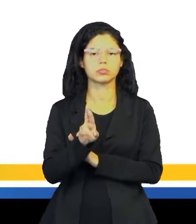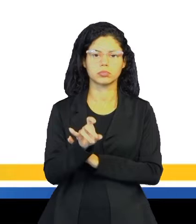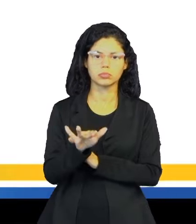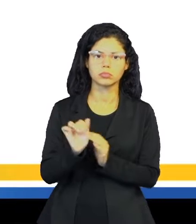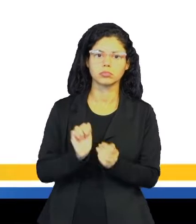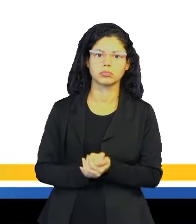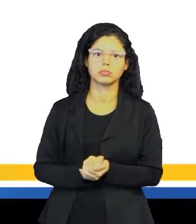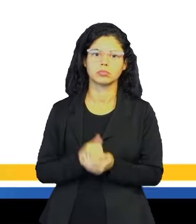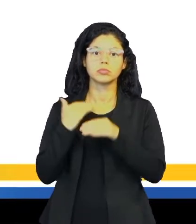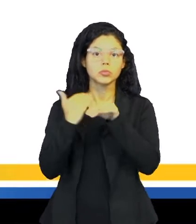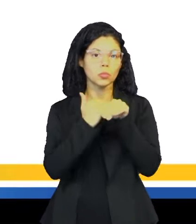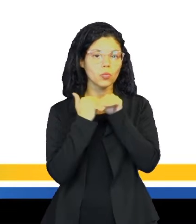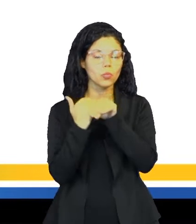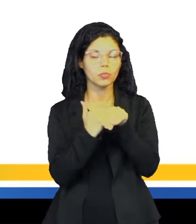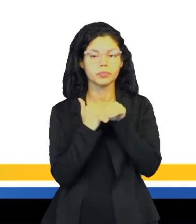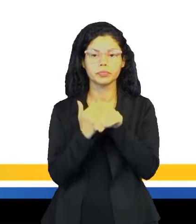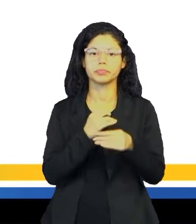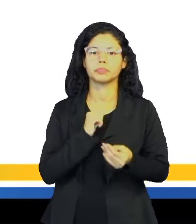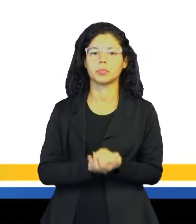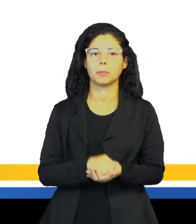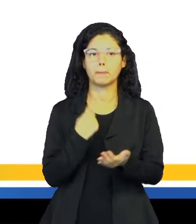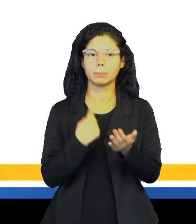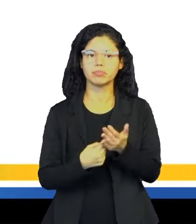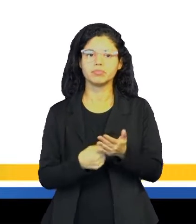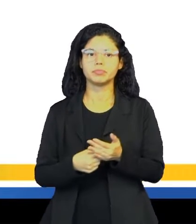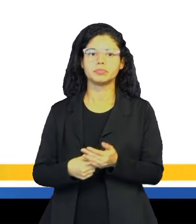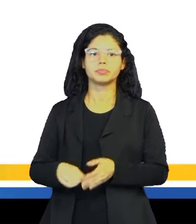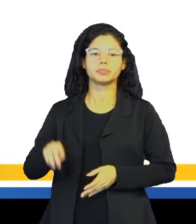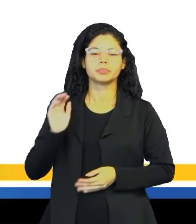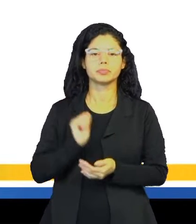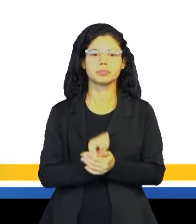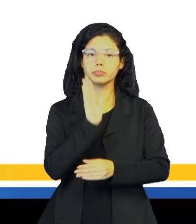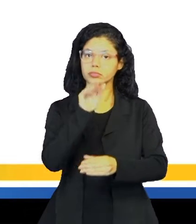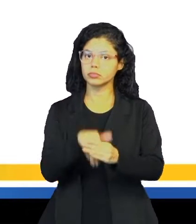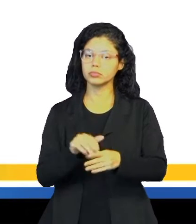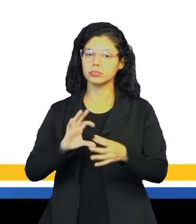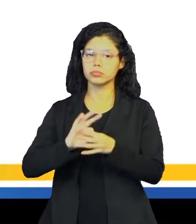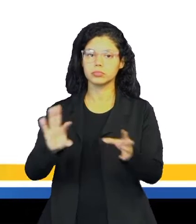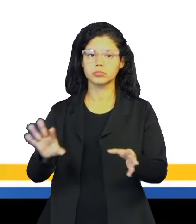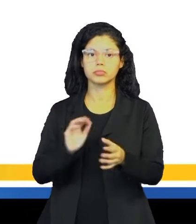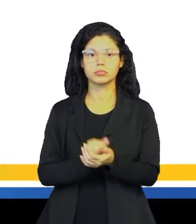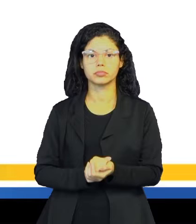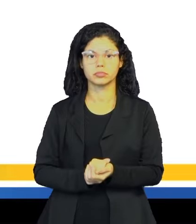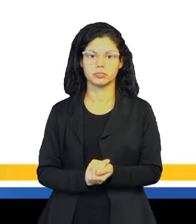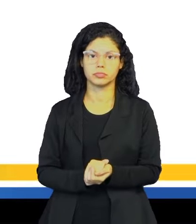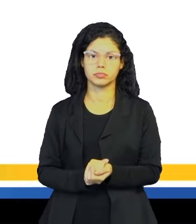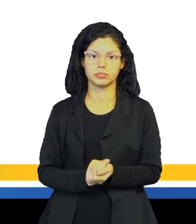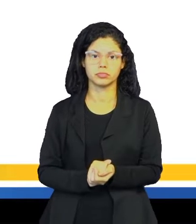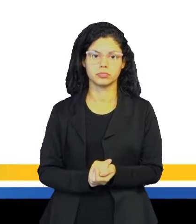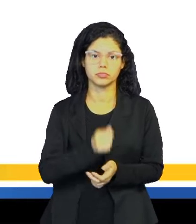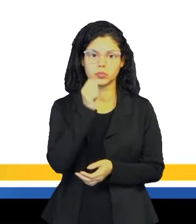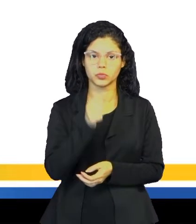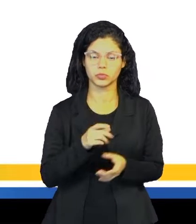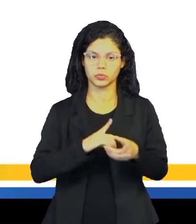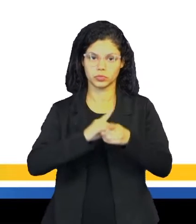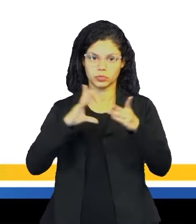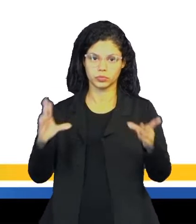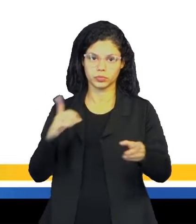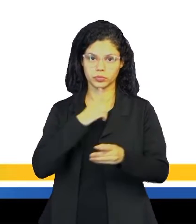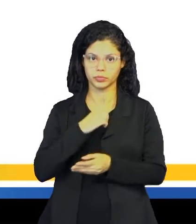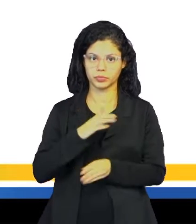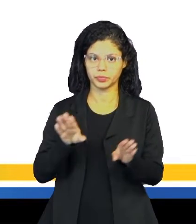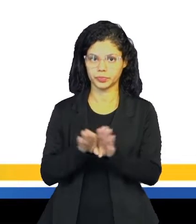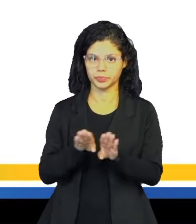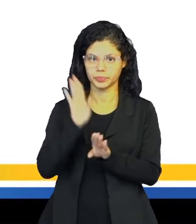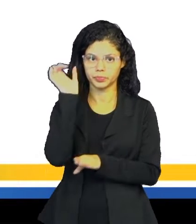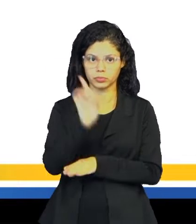Em condições iguais, as eleições, elas devem ser livres e periódicas. Num regime democrático, existe